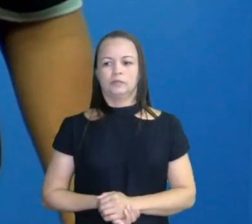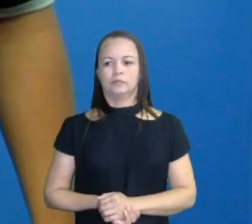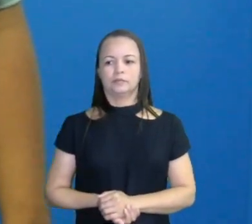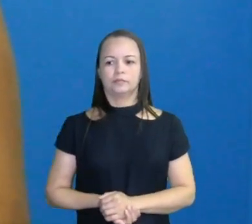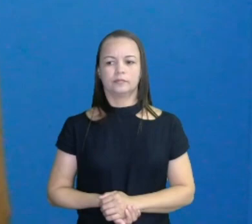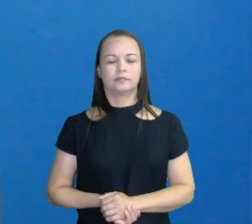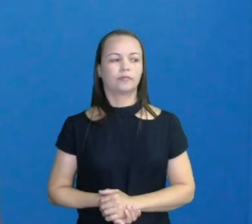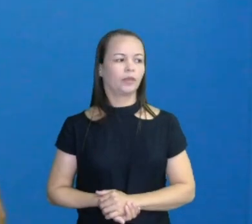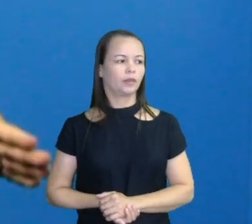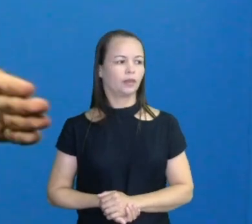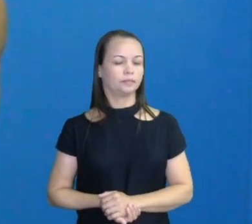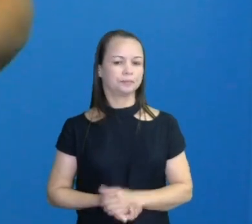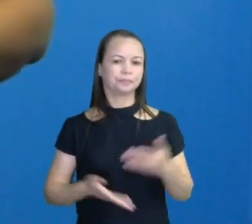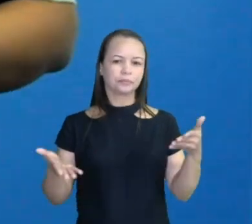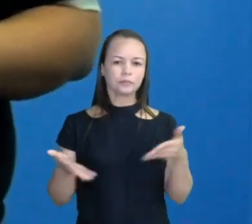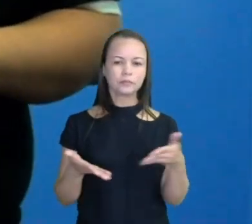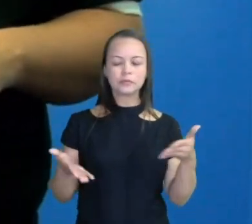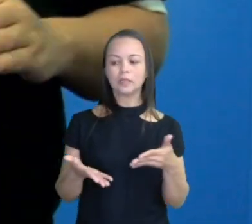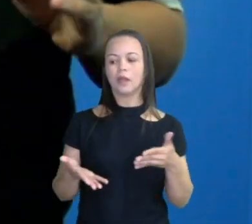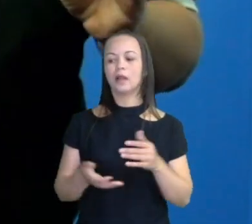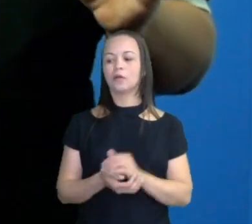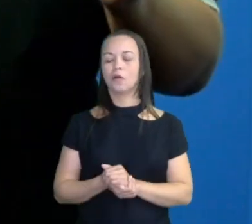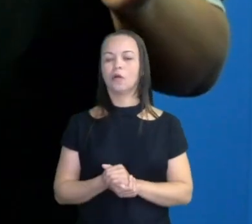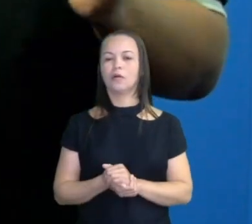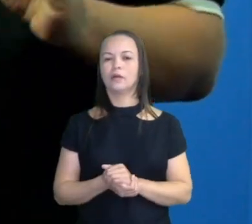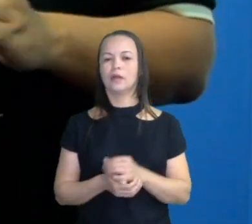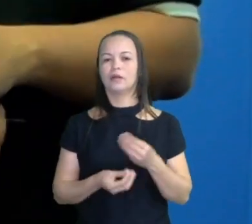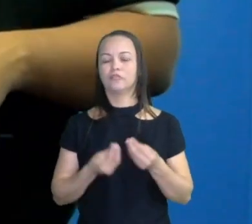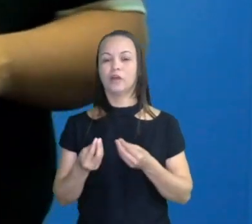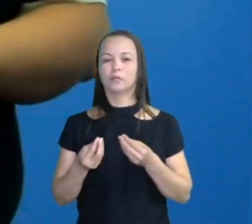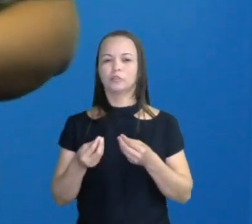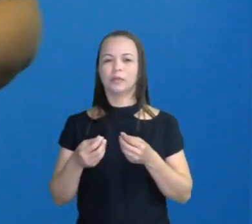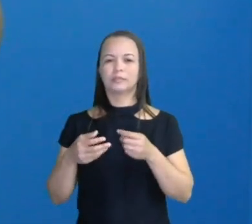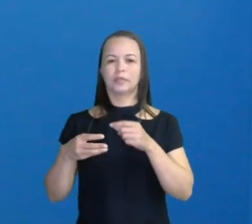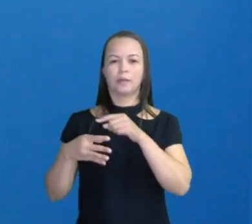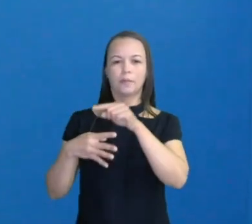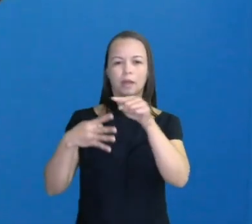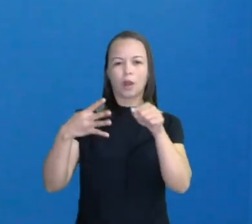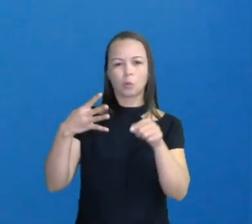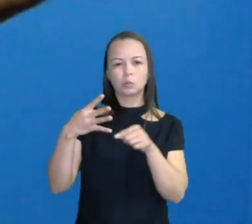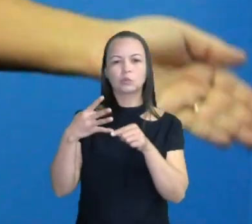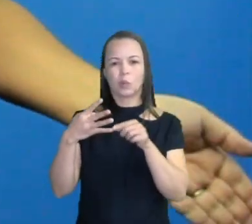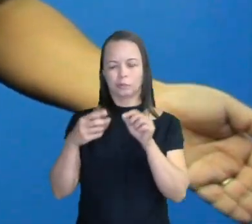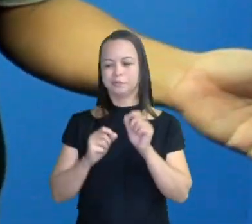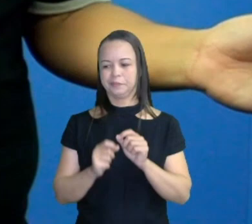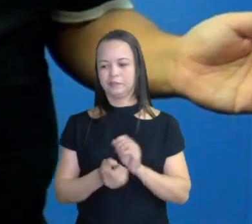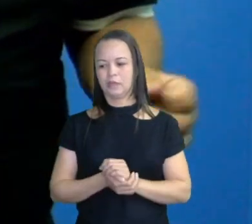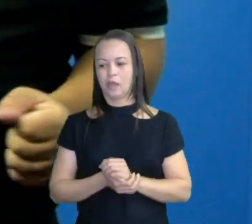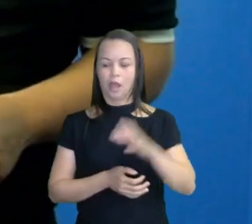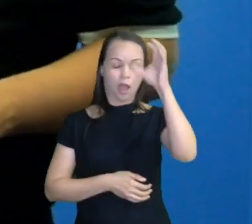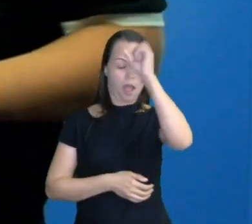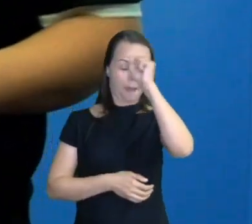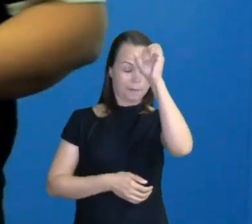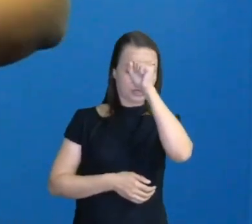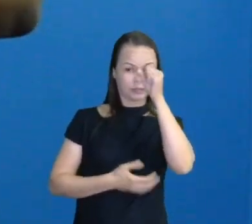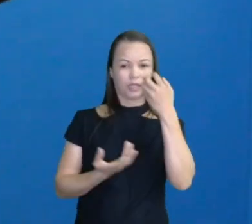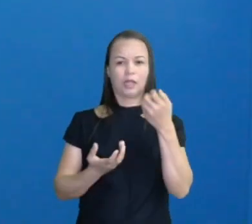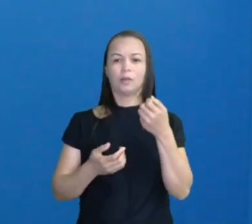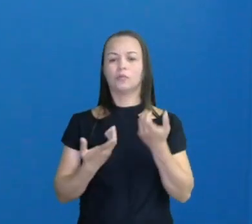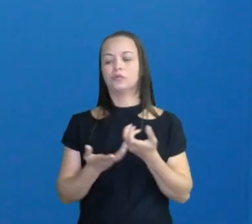Gente, vamos agora passar para o nosso último tópico, certo? Aprendemos as características do